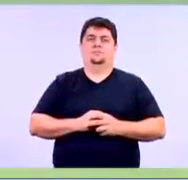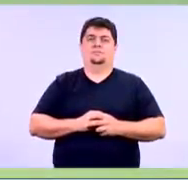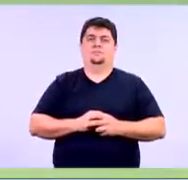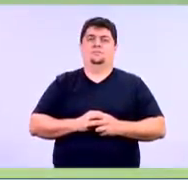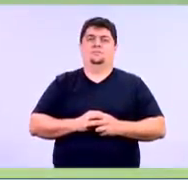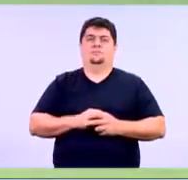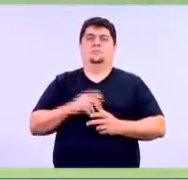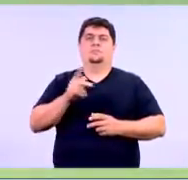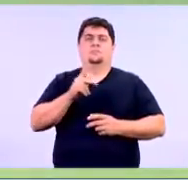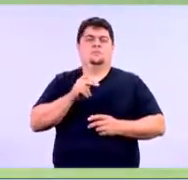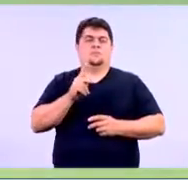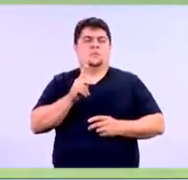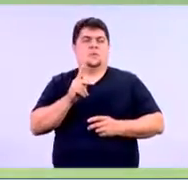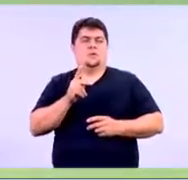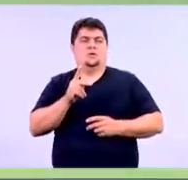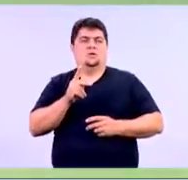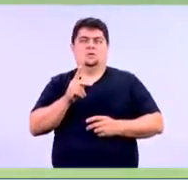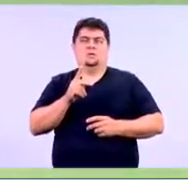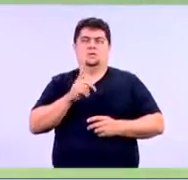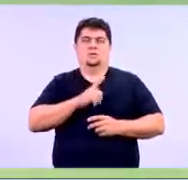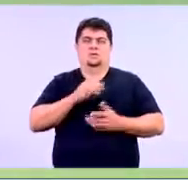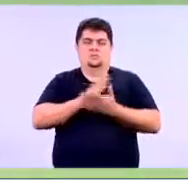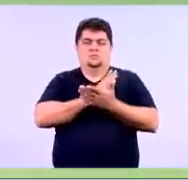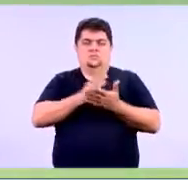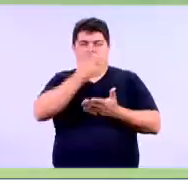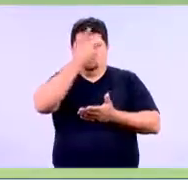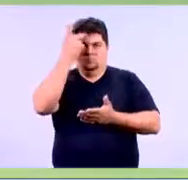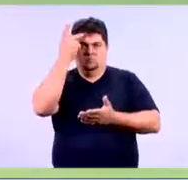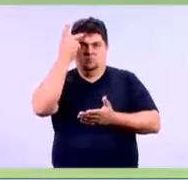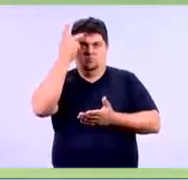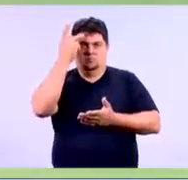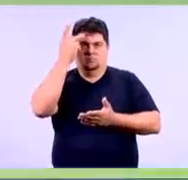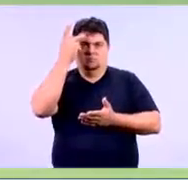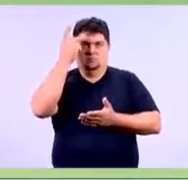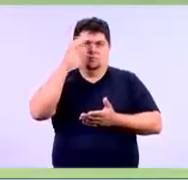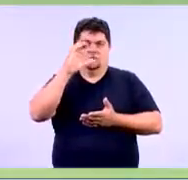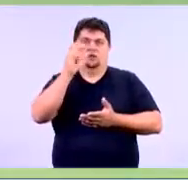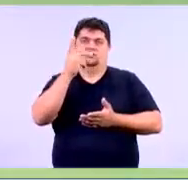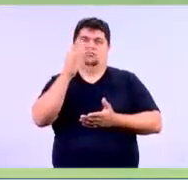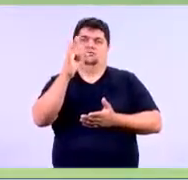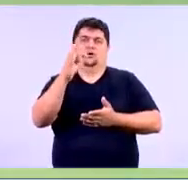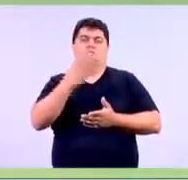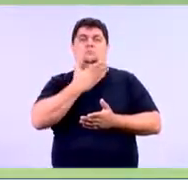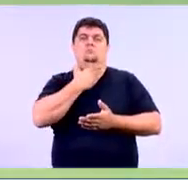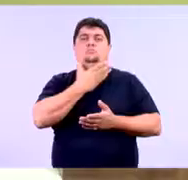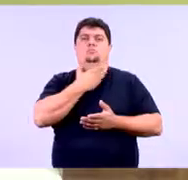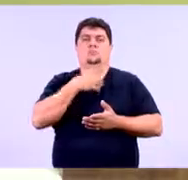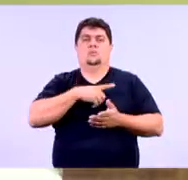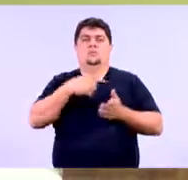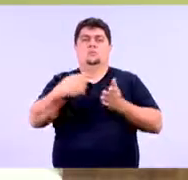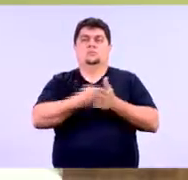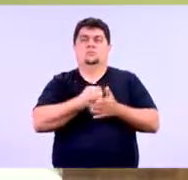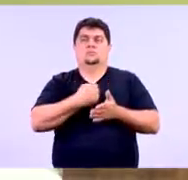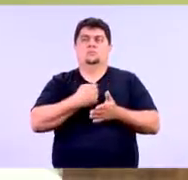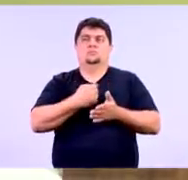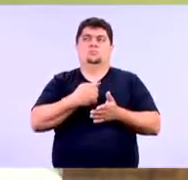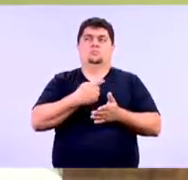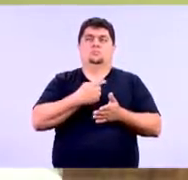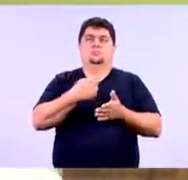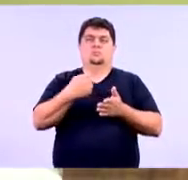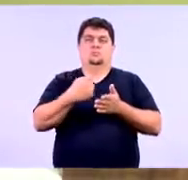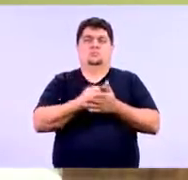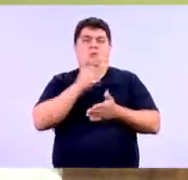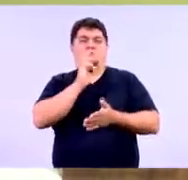sim. Aqui o pessoal aqui no chat, eles estão mandando, né,